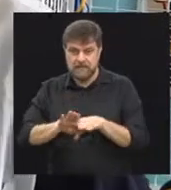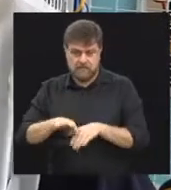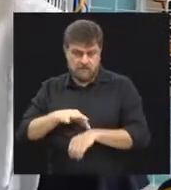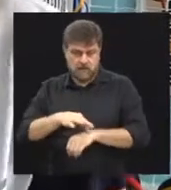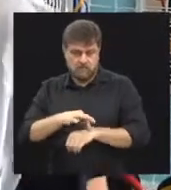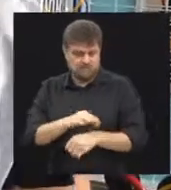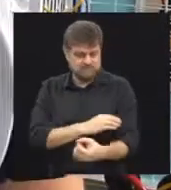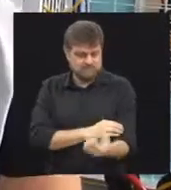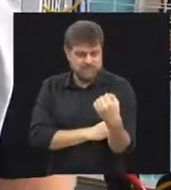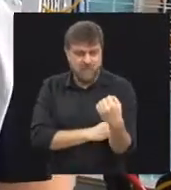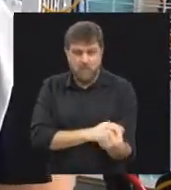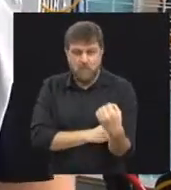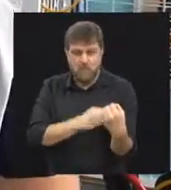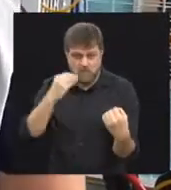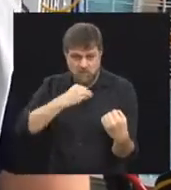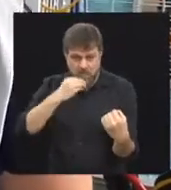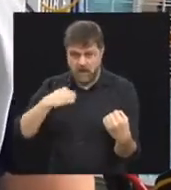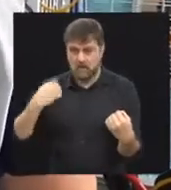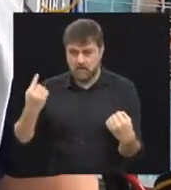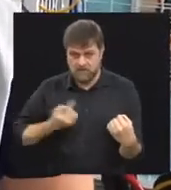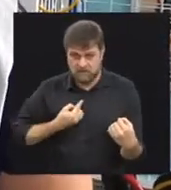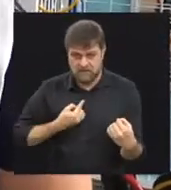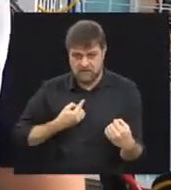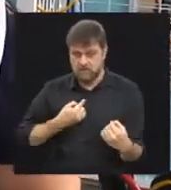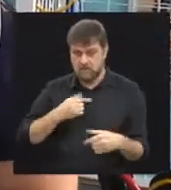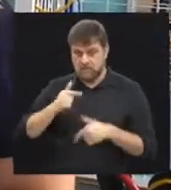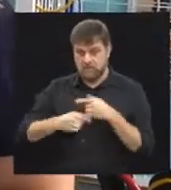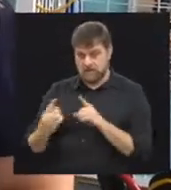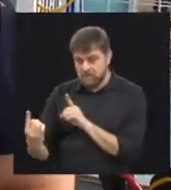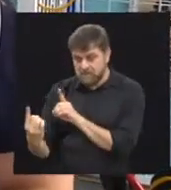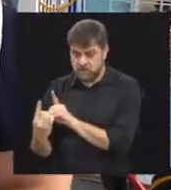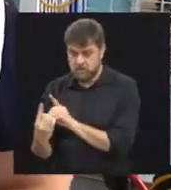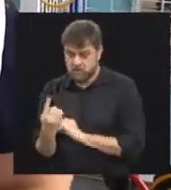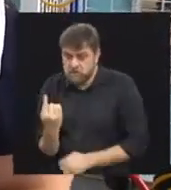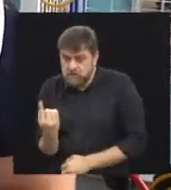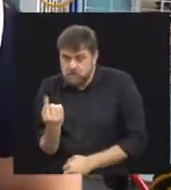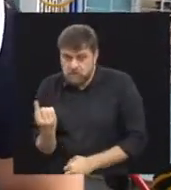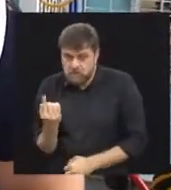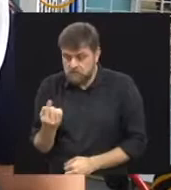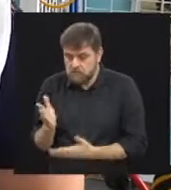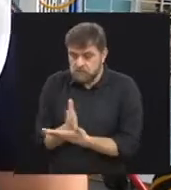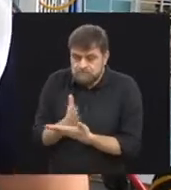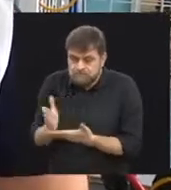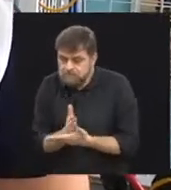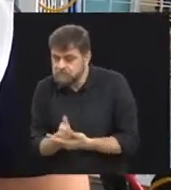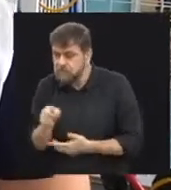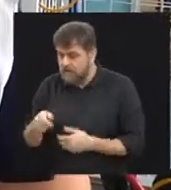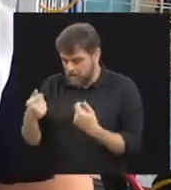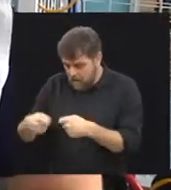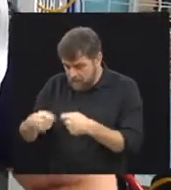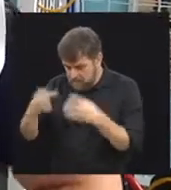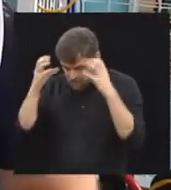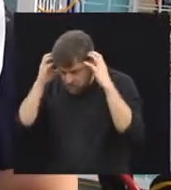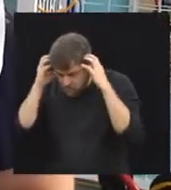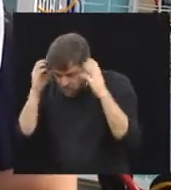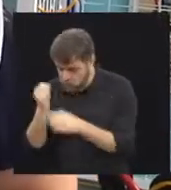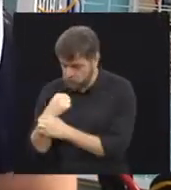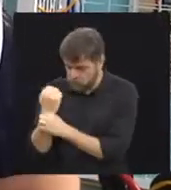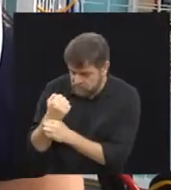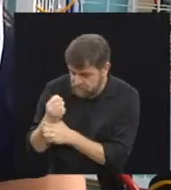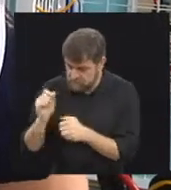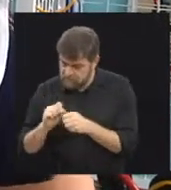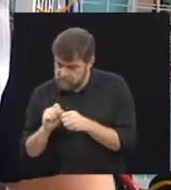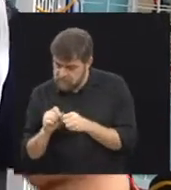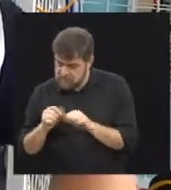Aqui a gente faz um trabalho individual e em grupo. Quando a criança chega, a gente faz uma triagem, vê qual que é a real necessidade dela, traça uma